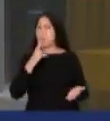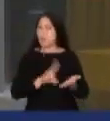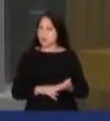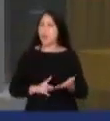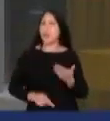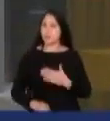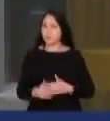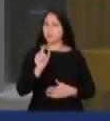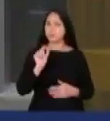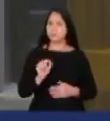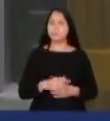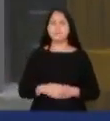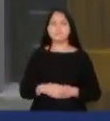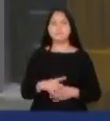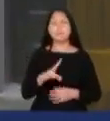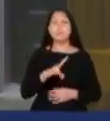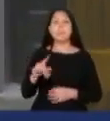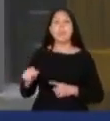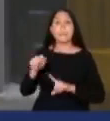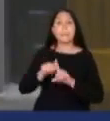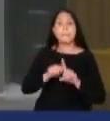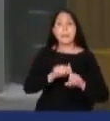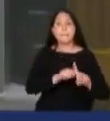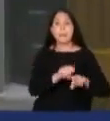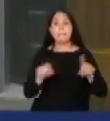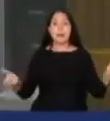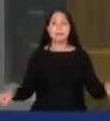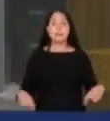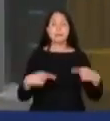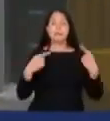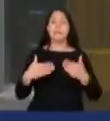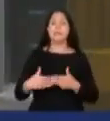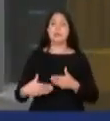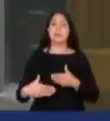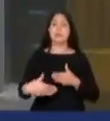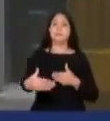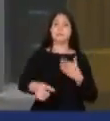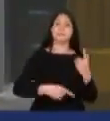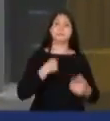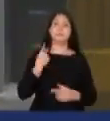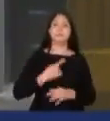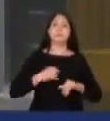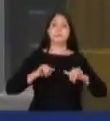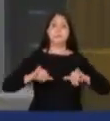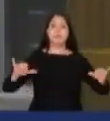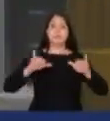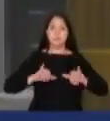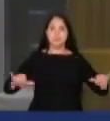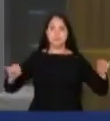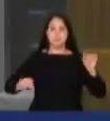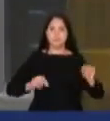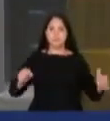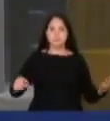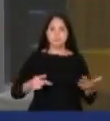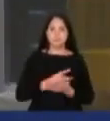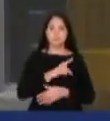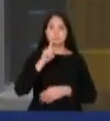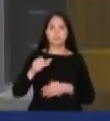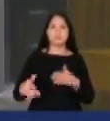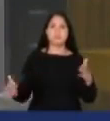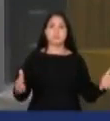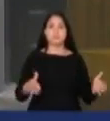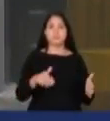Nos próximos dias e meses, desafios, teremos o início da campanha eleitoral para renovar os mandatos